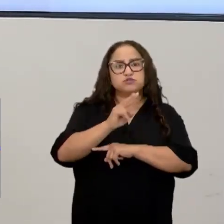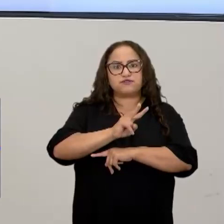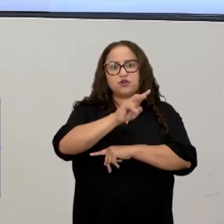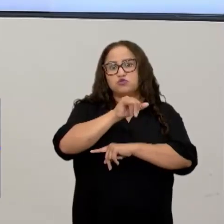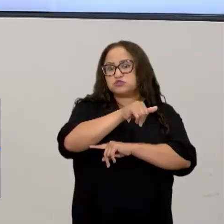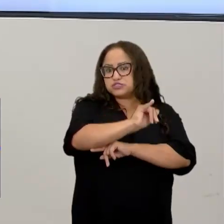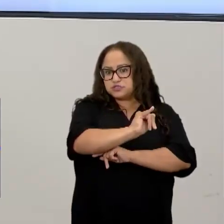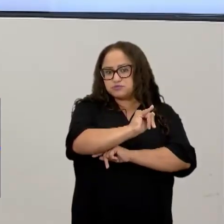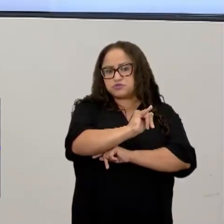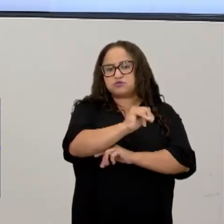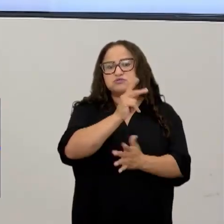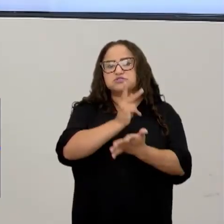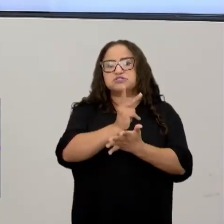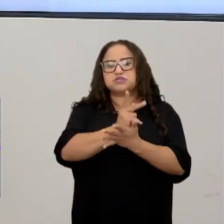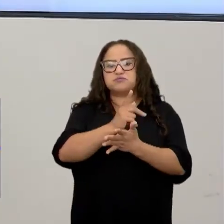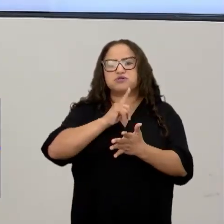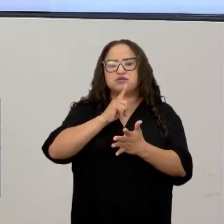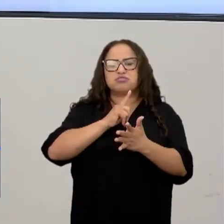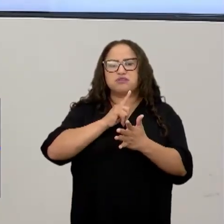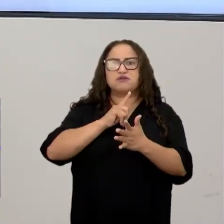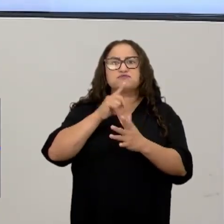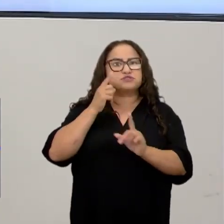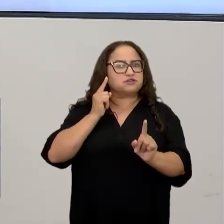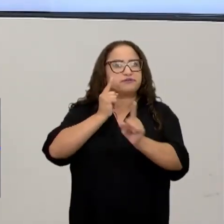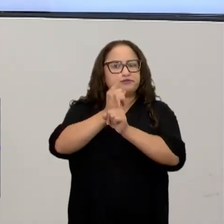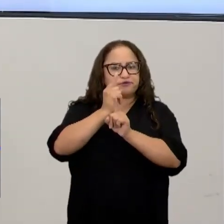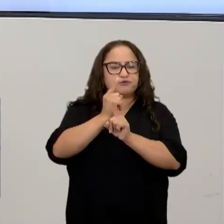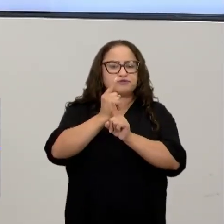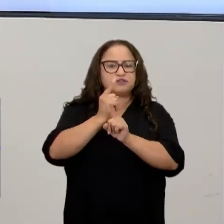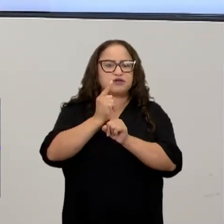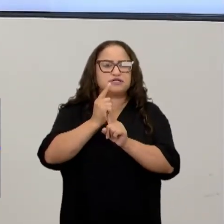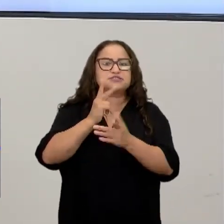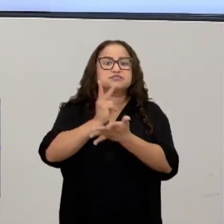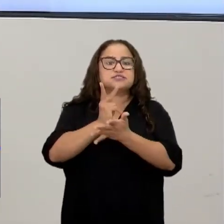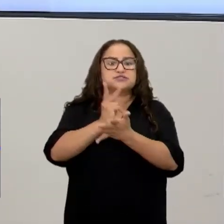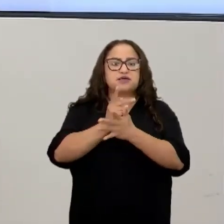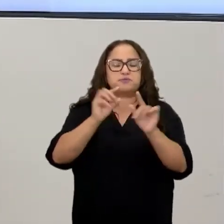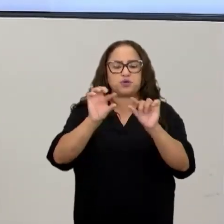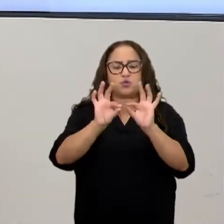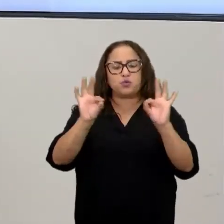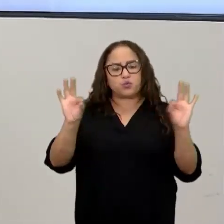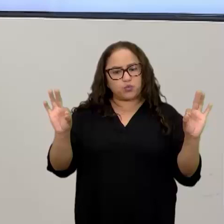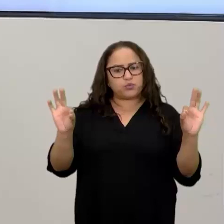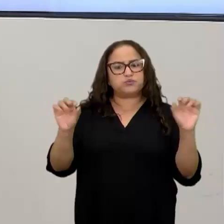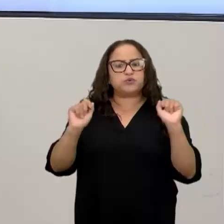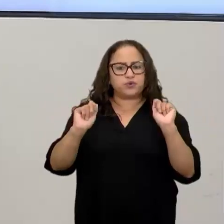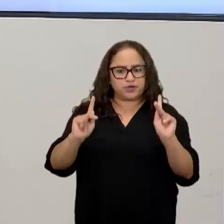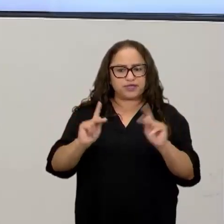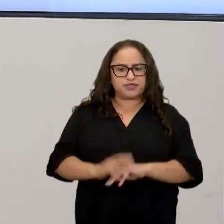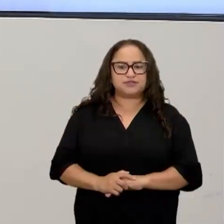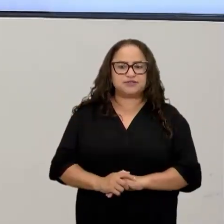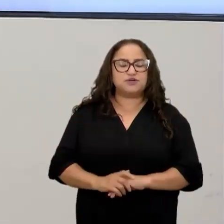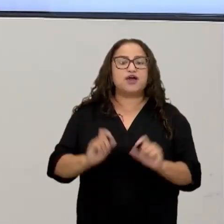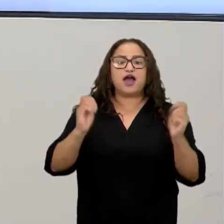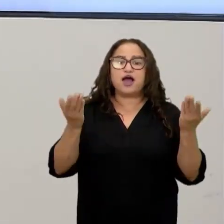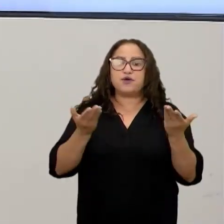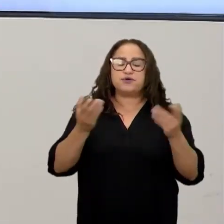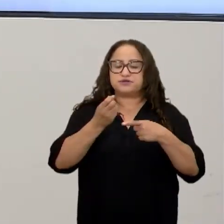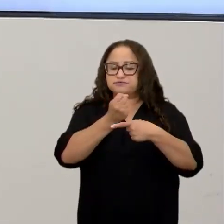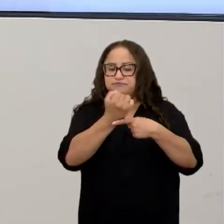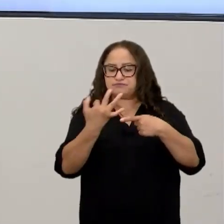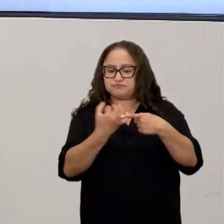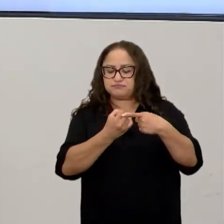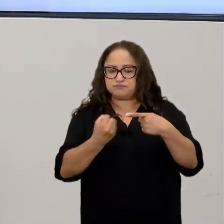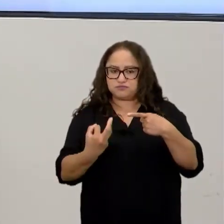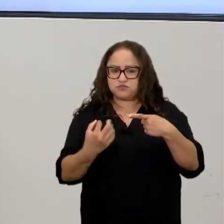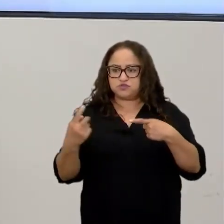maneira sempre eles esses pontos esses pares que você achar vão dar sempre uma reta vai estar sempre alinhado no caso das funções de segundo grau